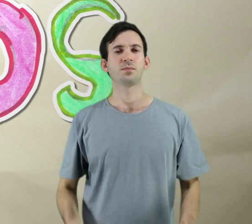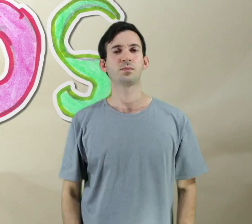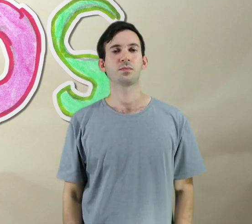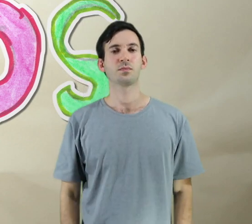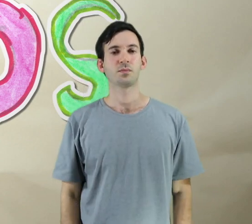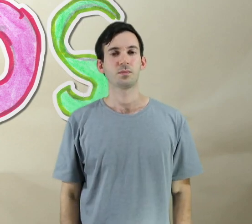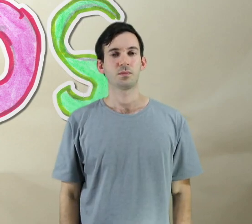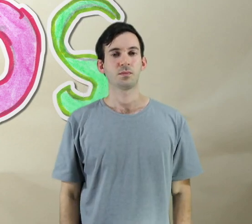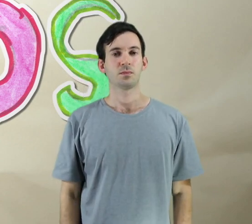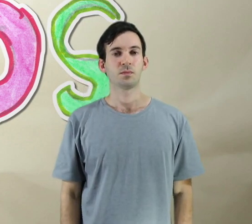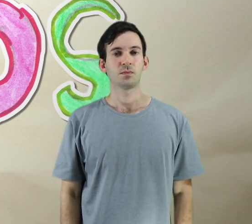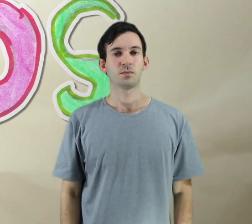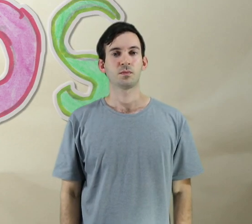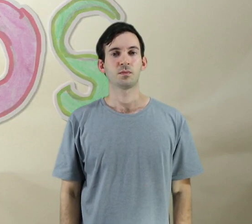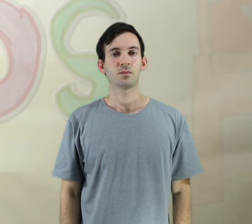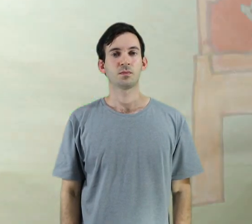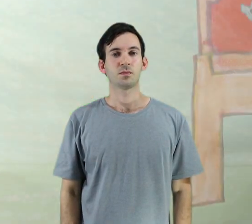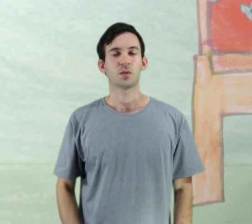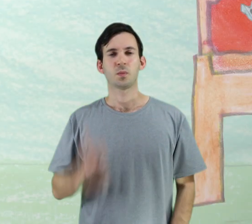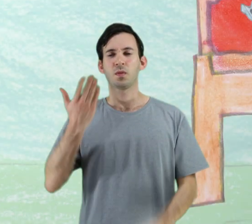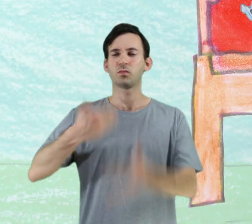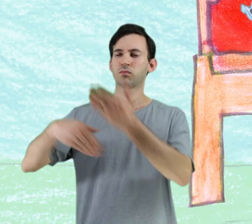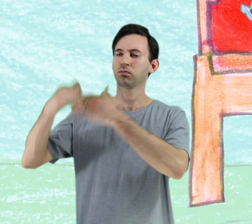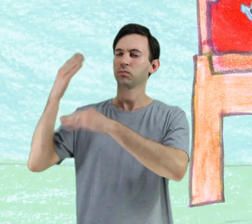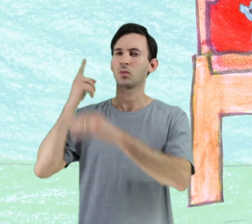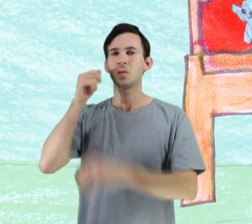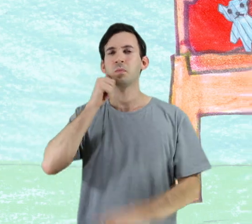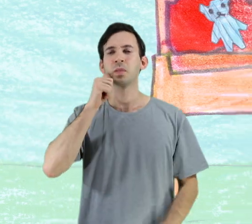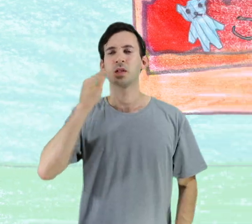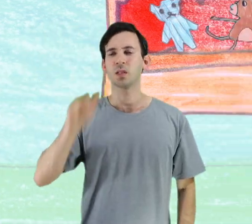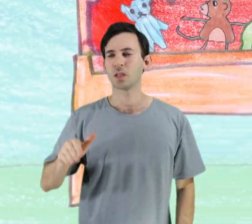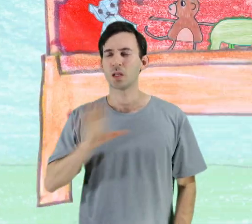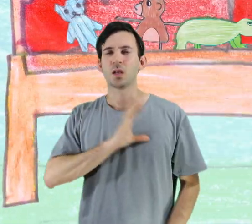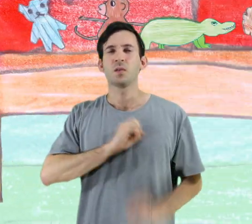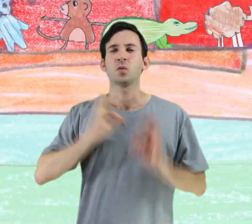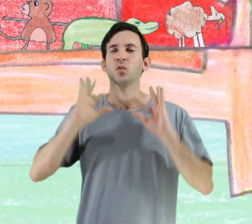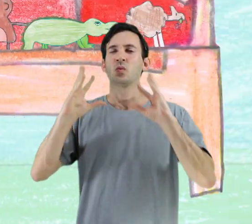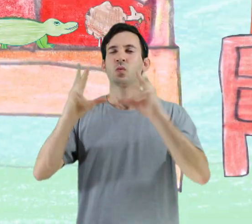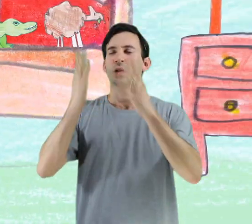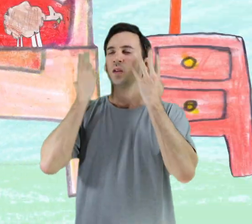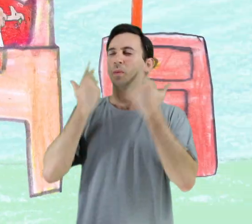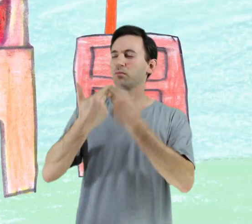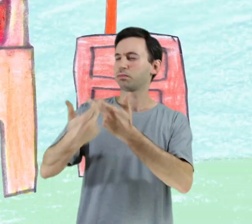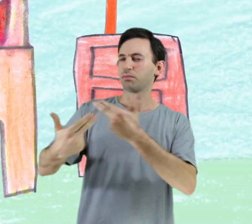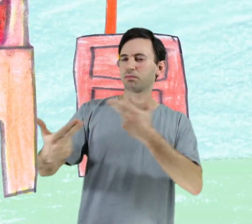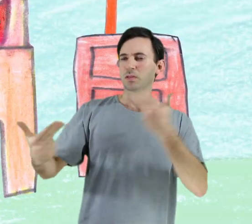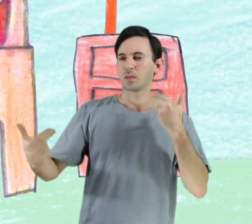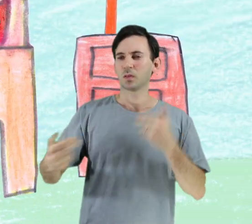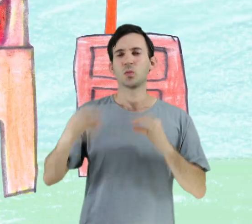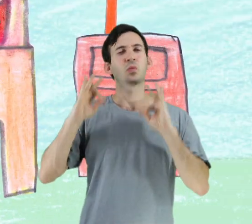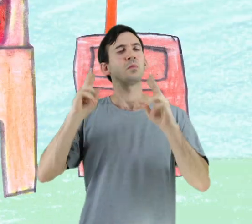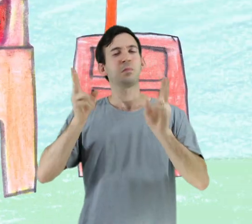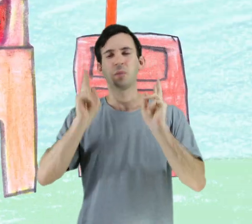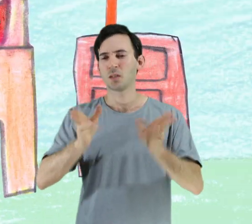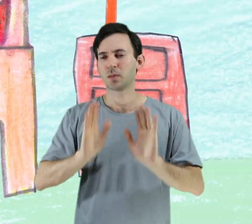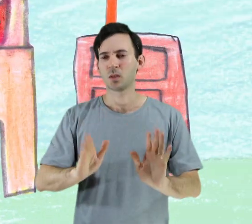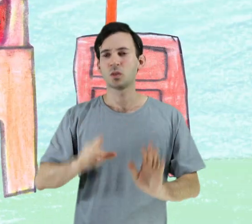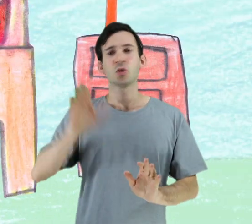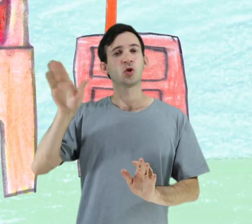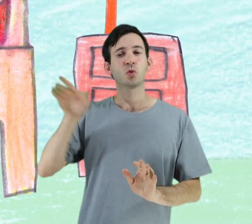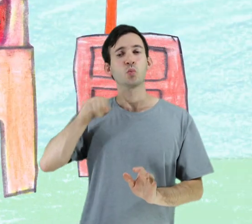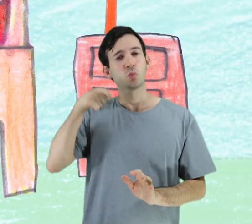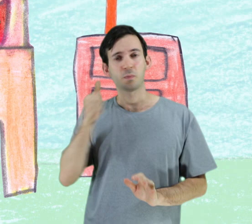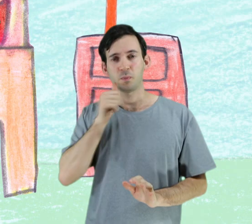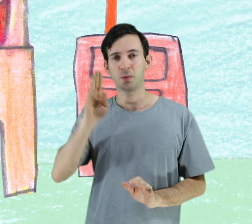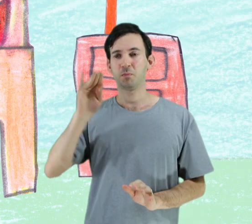Episódio de hoje, quero um bichinho. Era uma vez uma menina que amava todos os animais. Todos mesmo. Ela se chamava